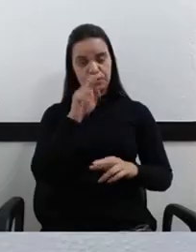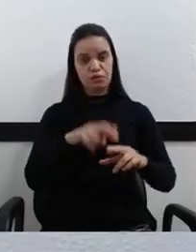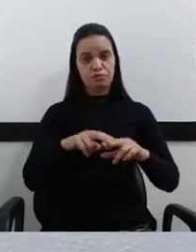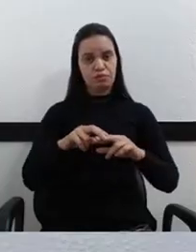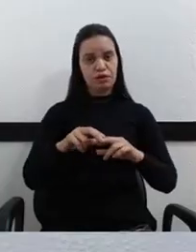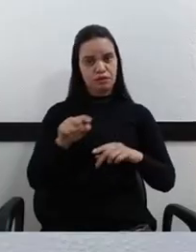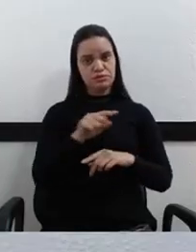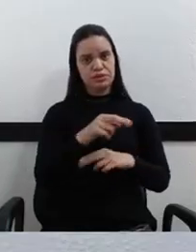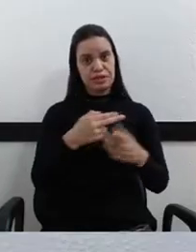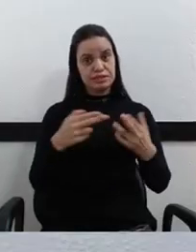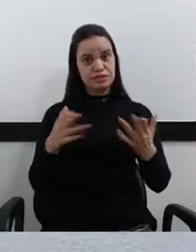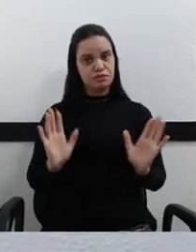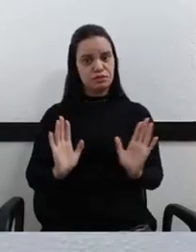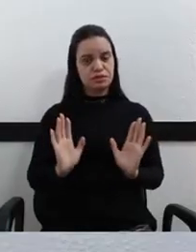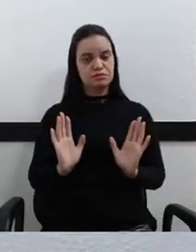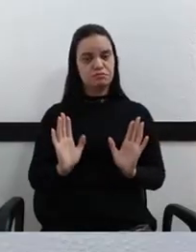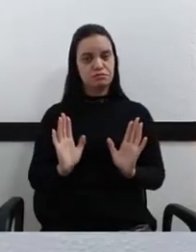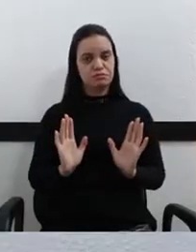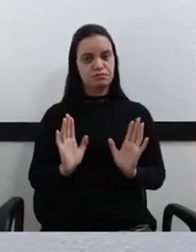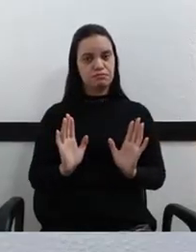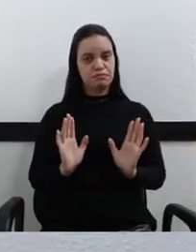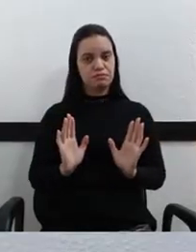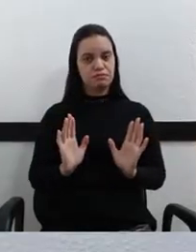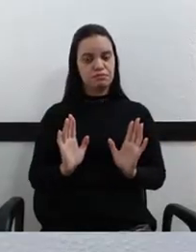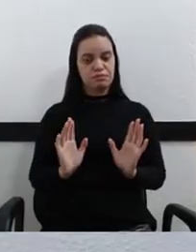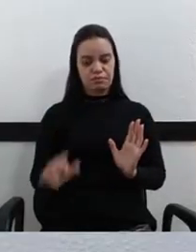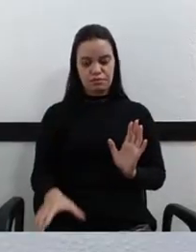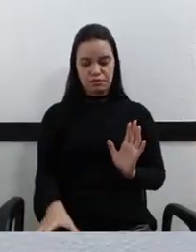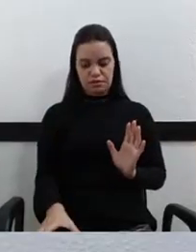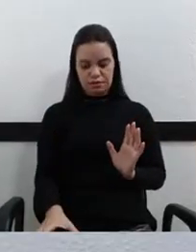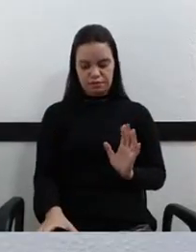razão disso. Acho que isso... Pois não, conselheira.